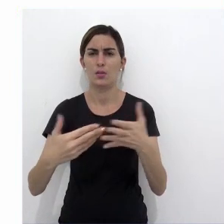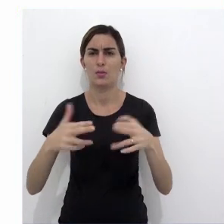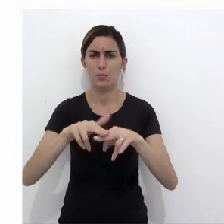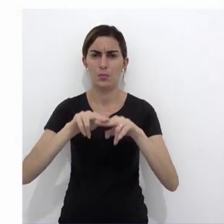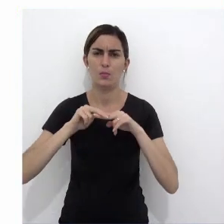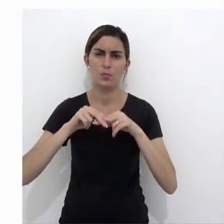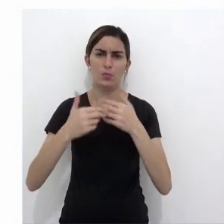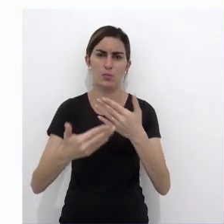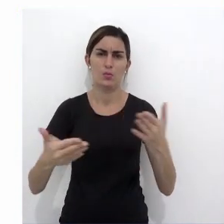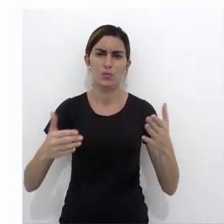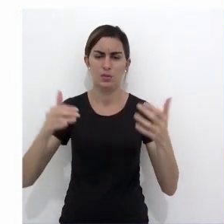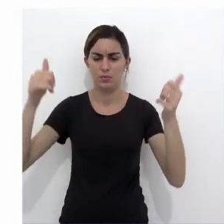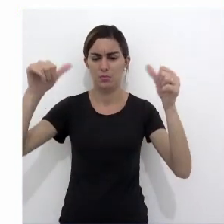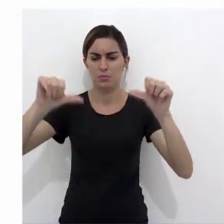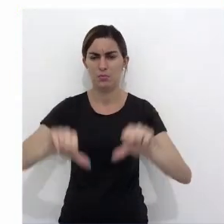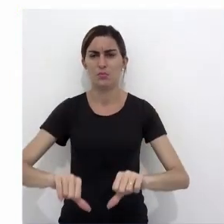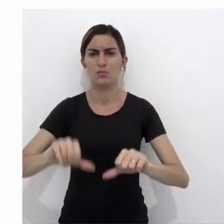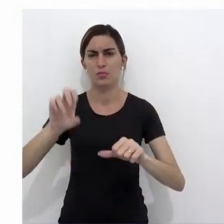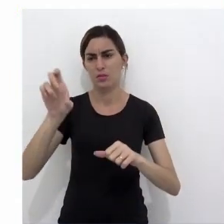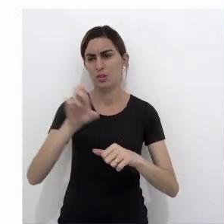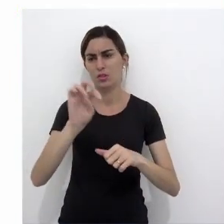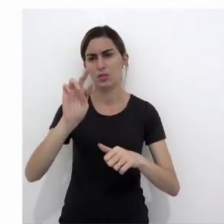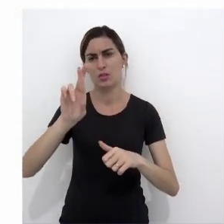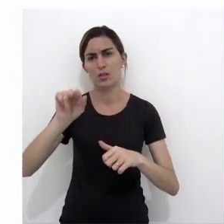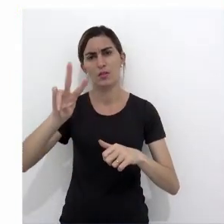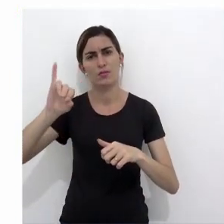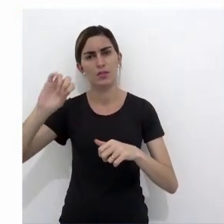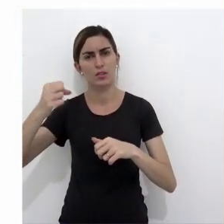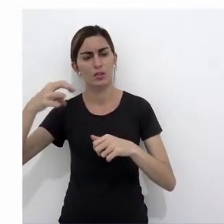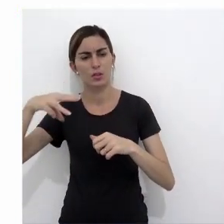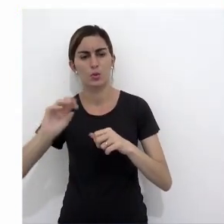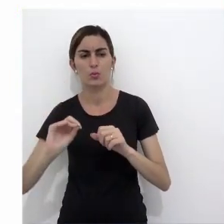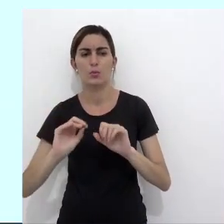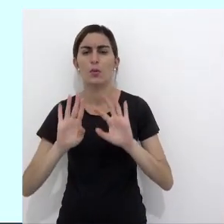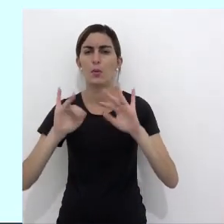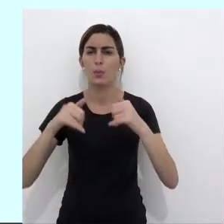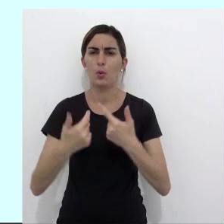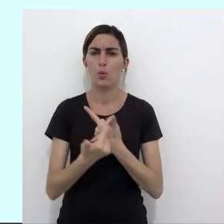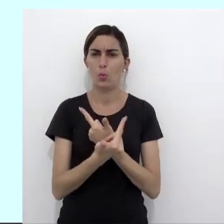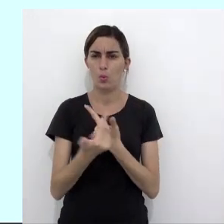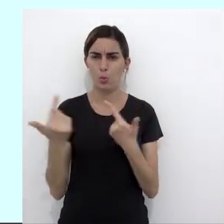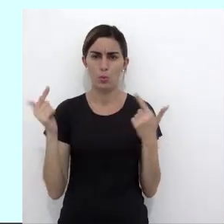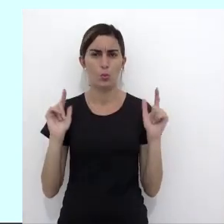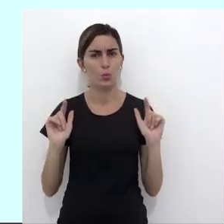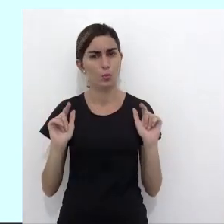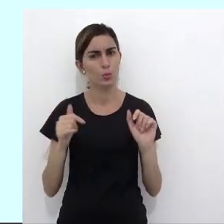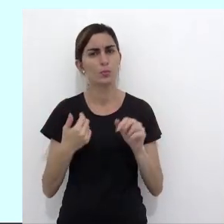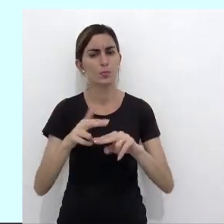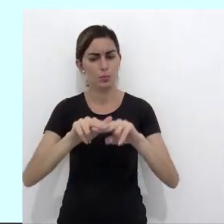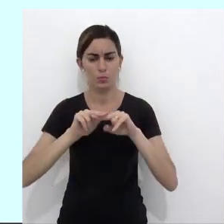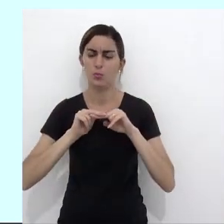crise do escravismo. Bem, um outro fator que podemos